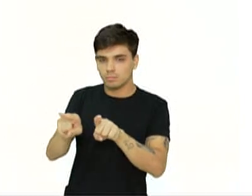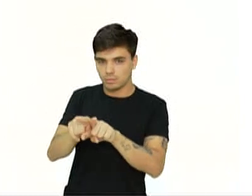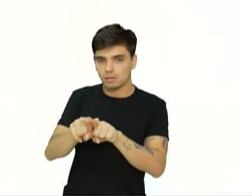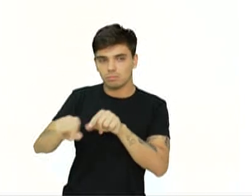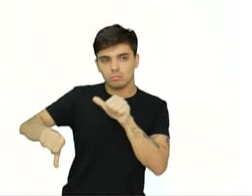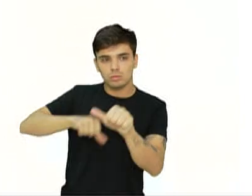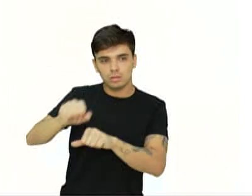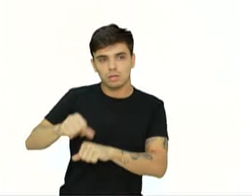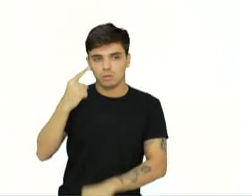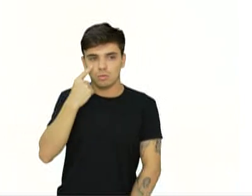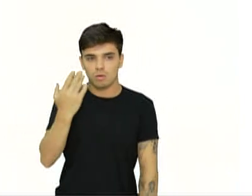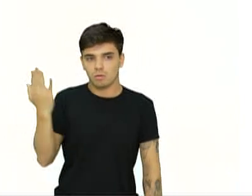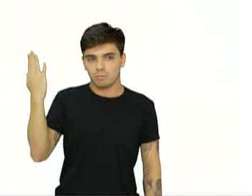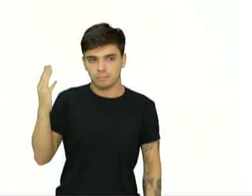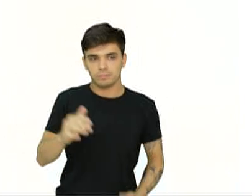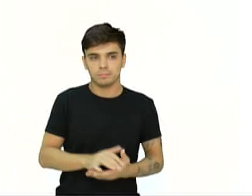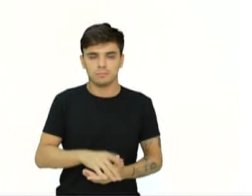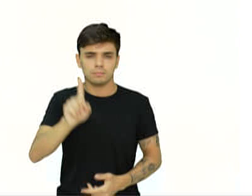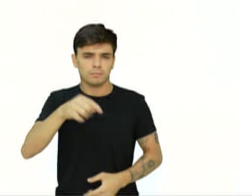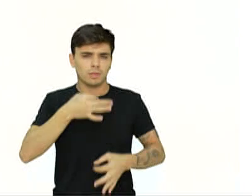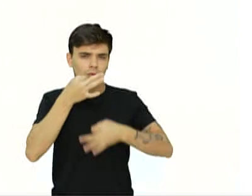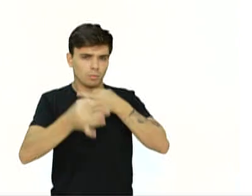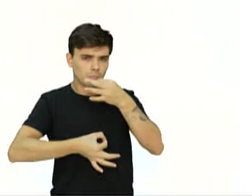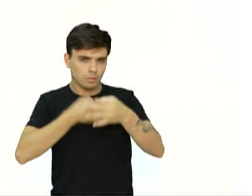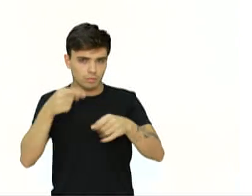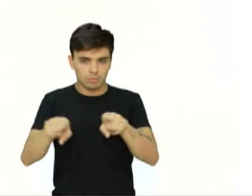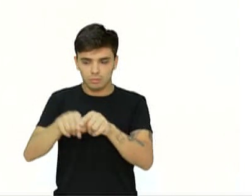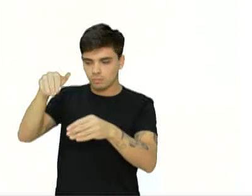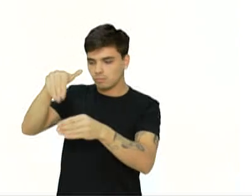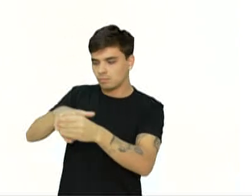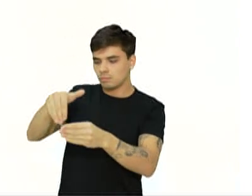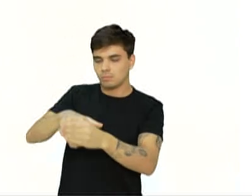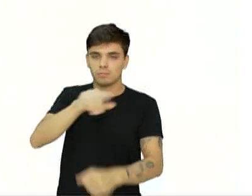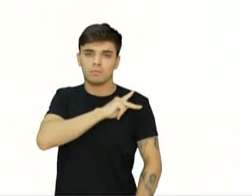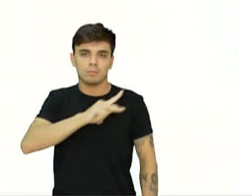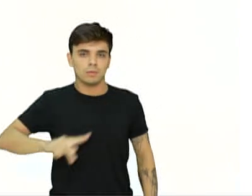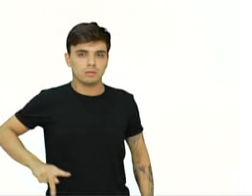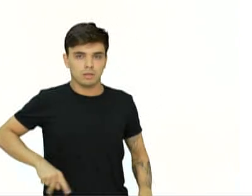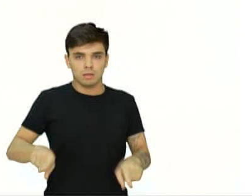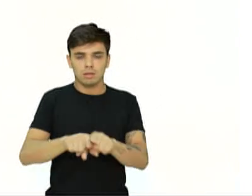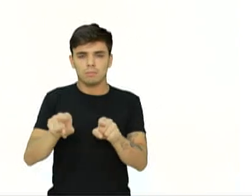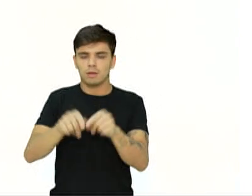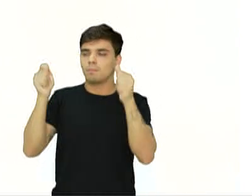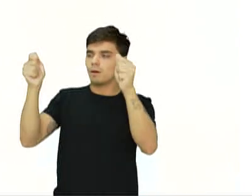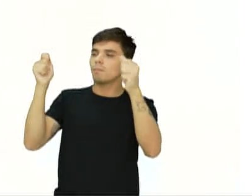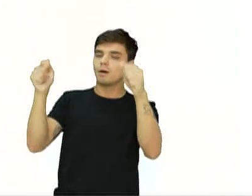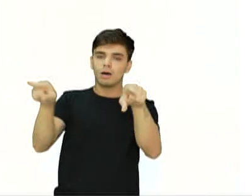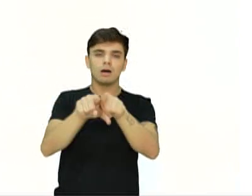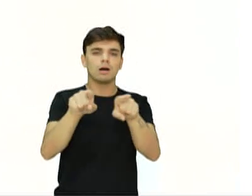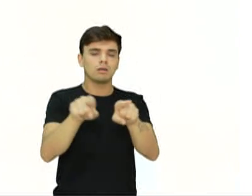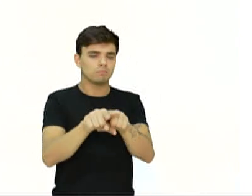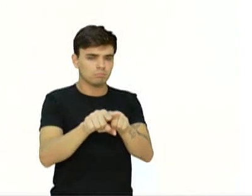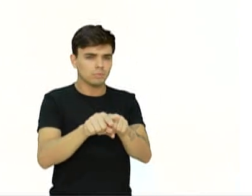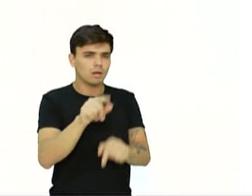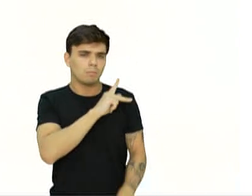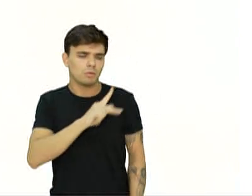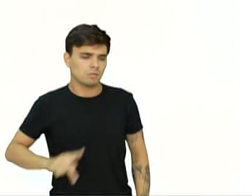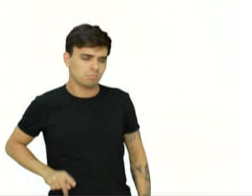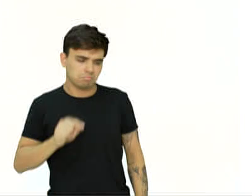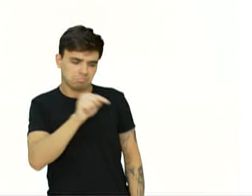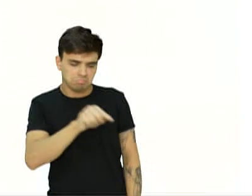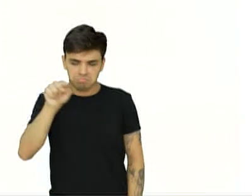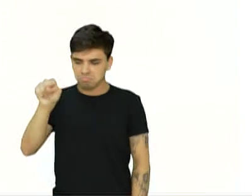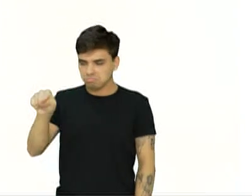que a gente tem? Política é opinião, eleição, presidente, protestos, político X,